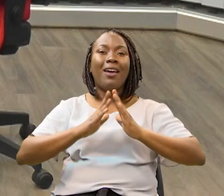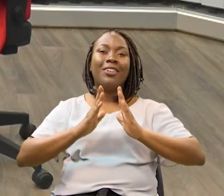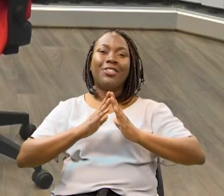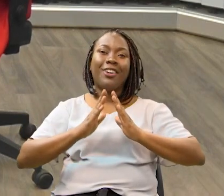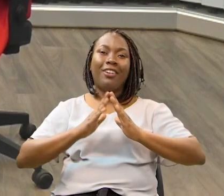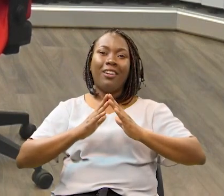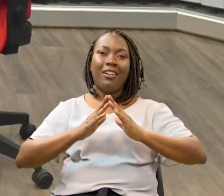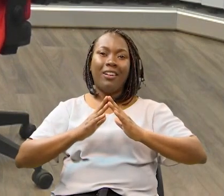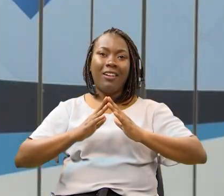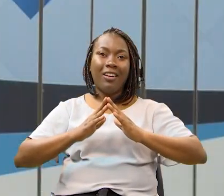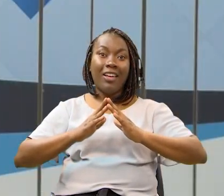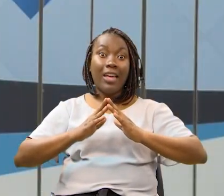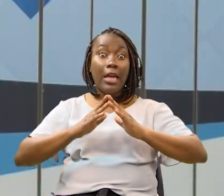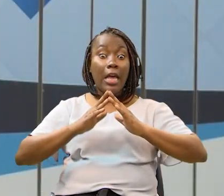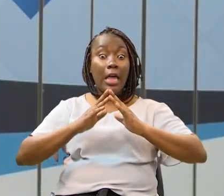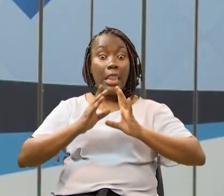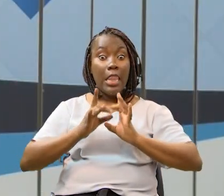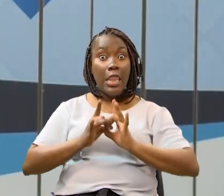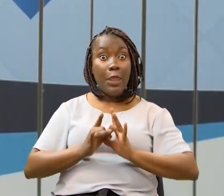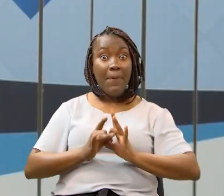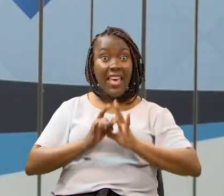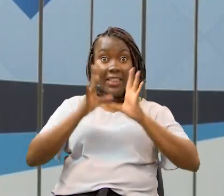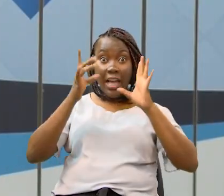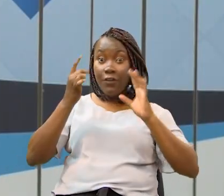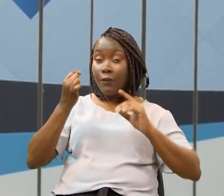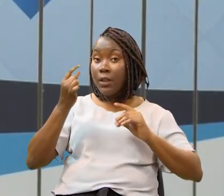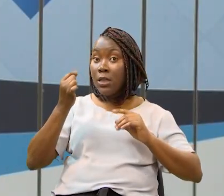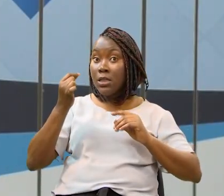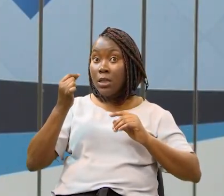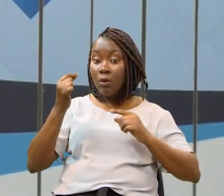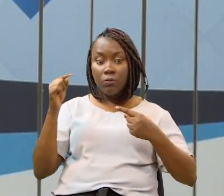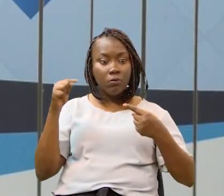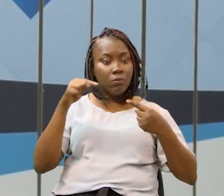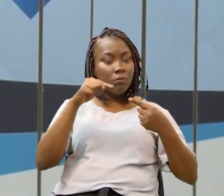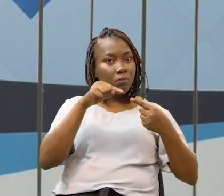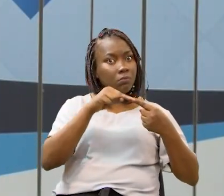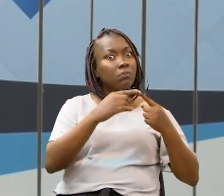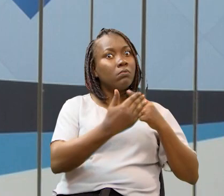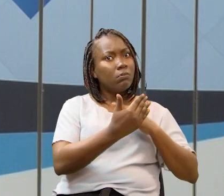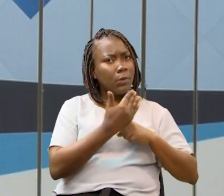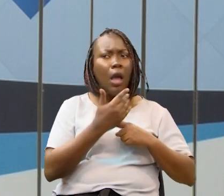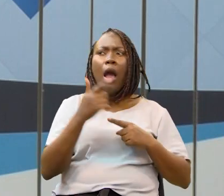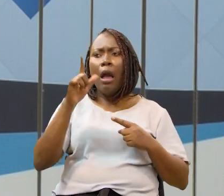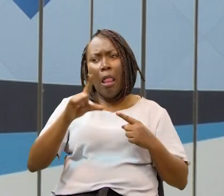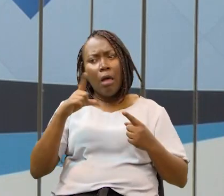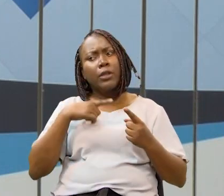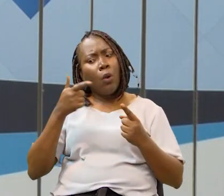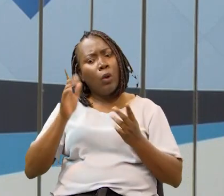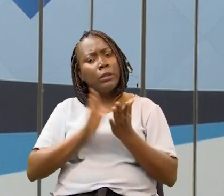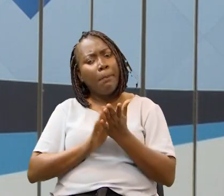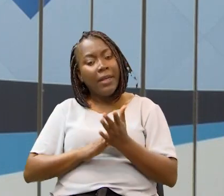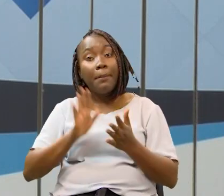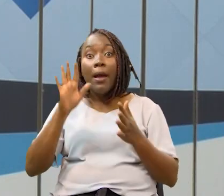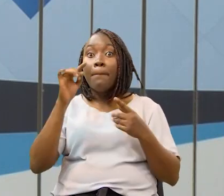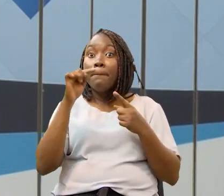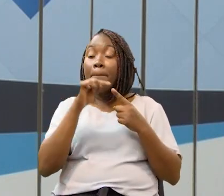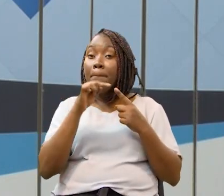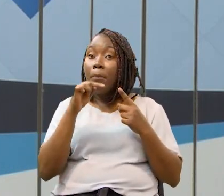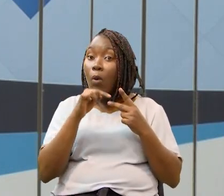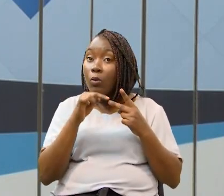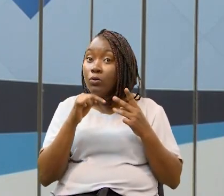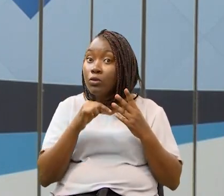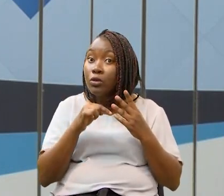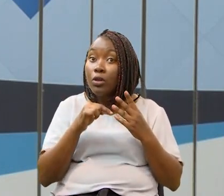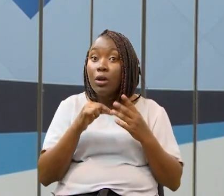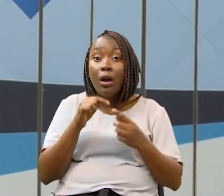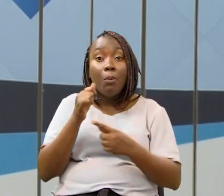doméstica. A liberdade financeira é um dos pontos, claro que tem mais demandas, mas é um dos